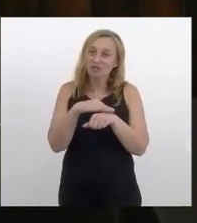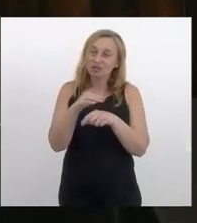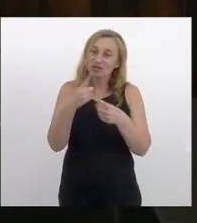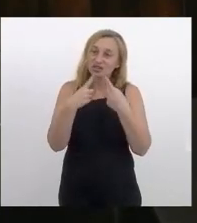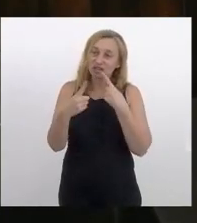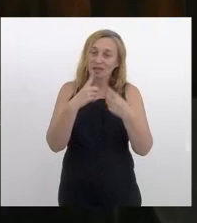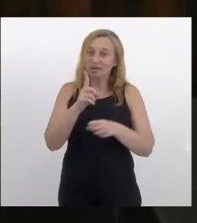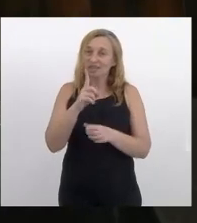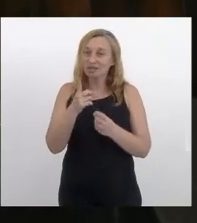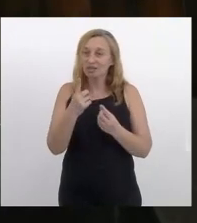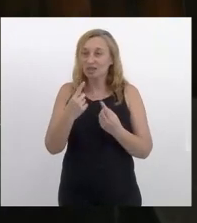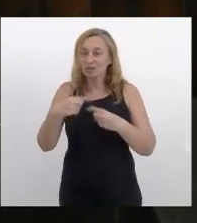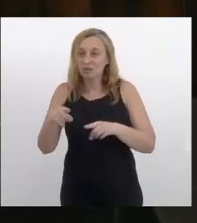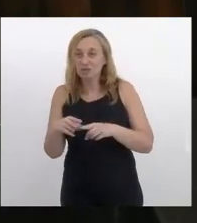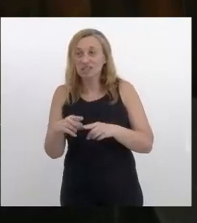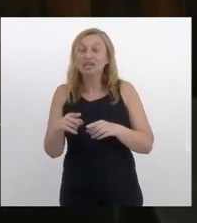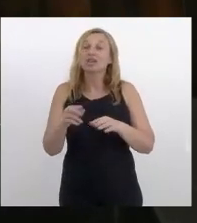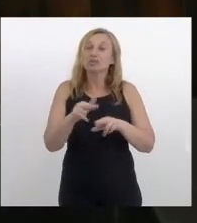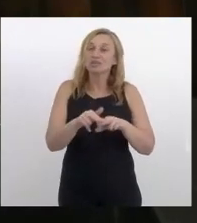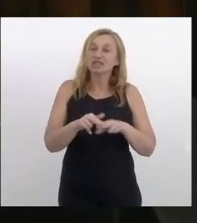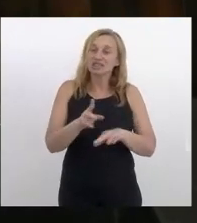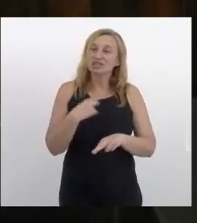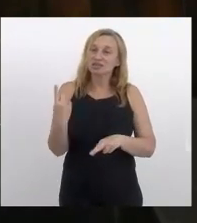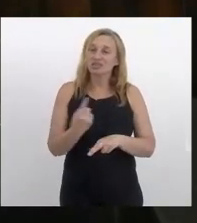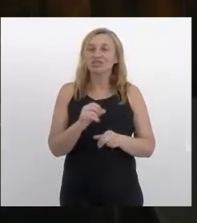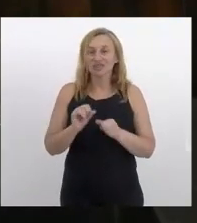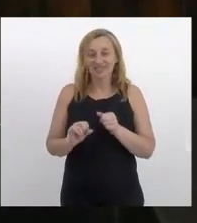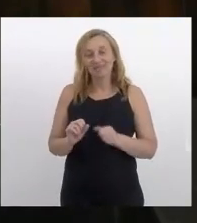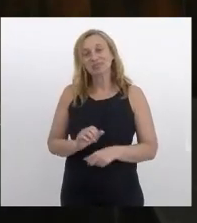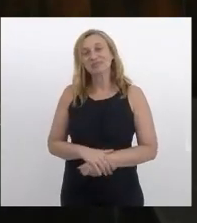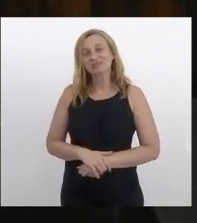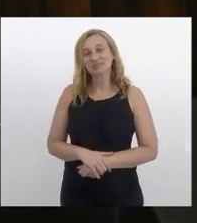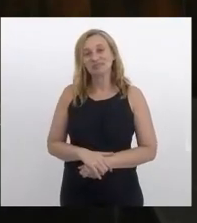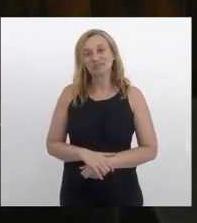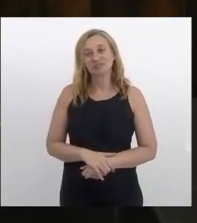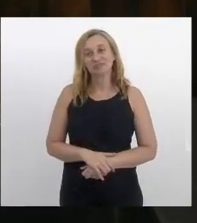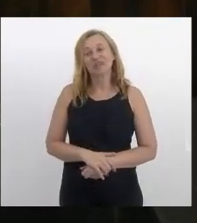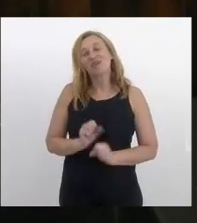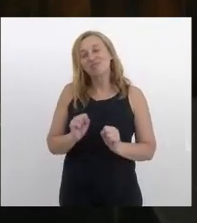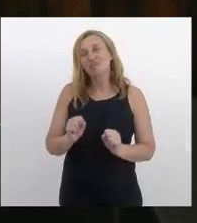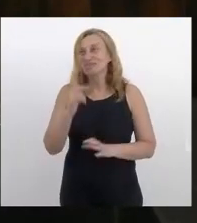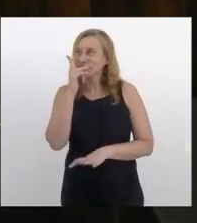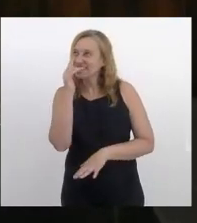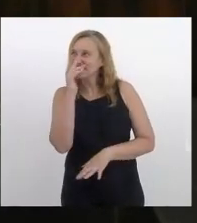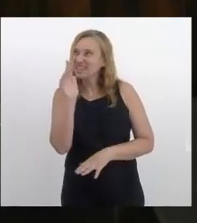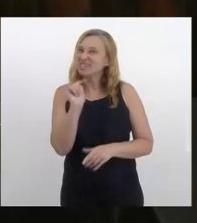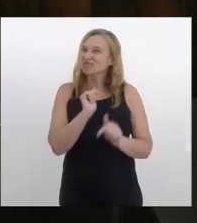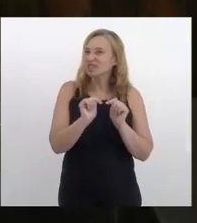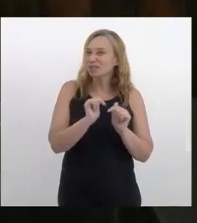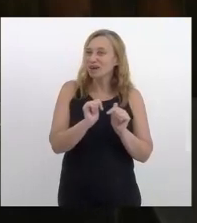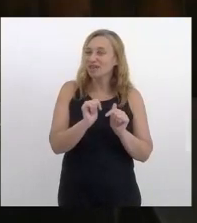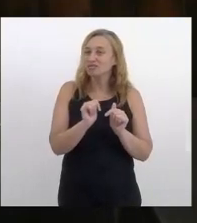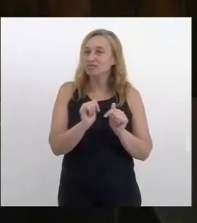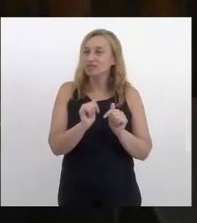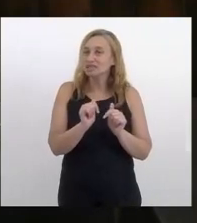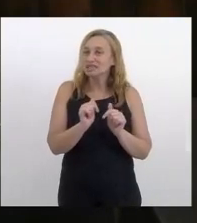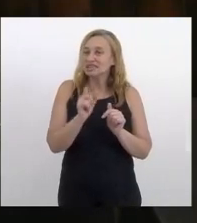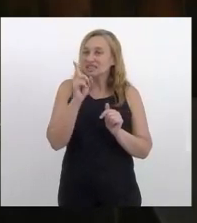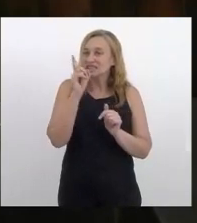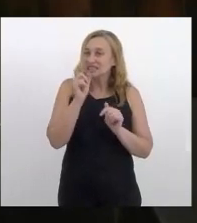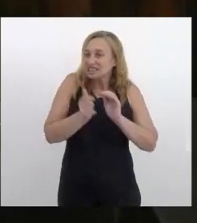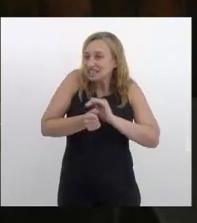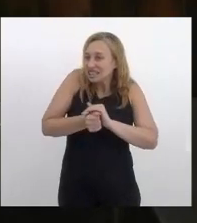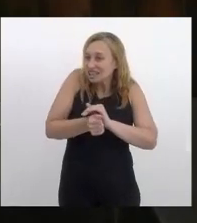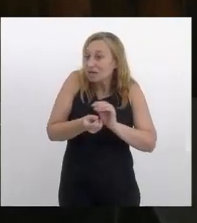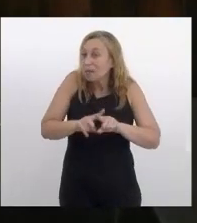enfrentamento. E é isso que nós temos feito. Pode parecer um trabalho de formiguinha, mas já